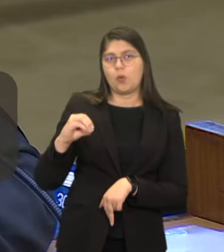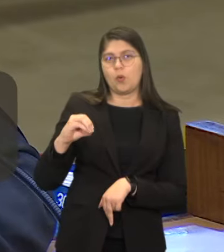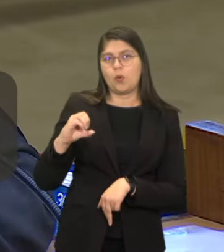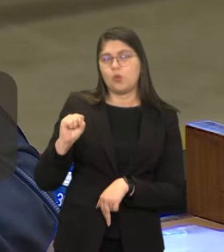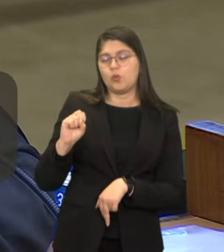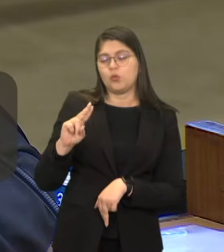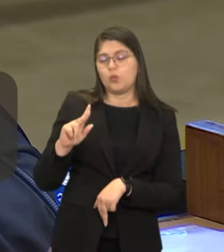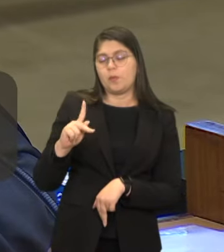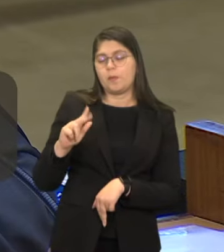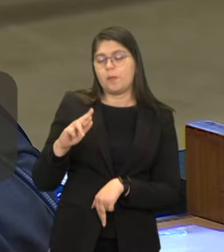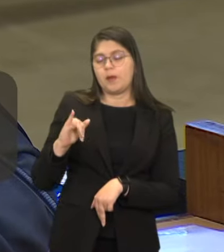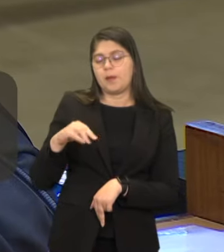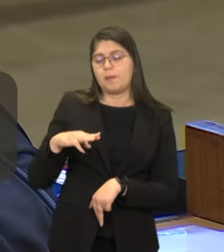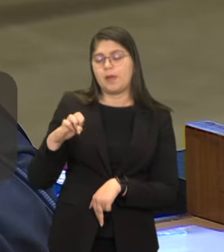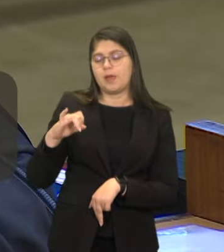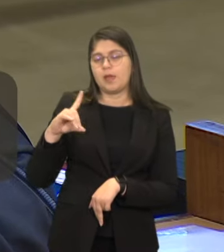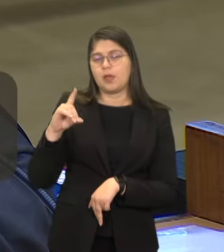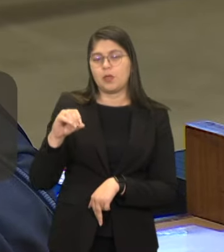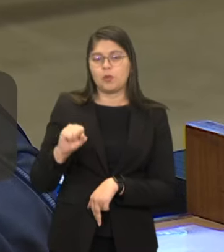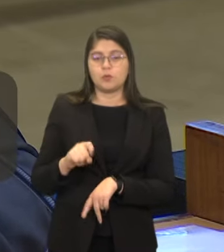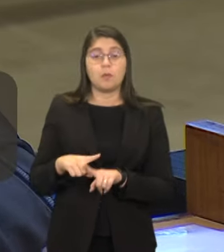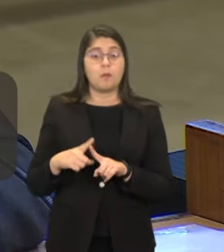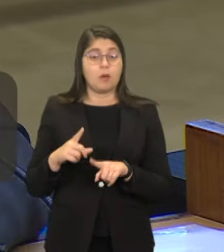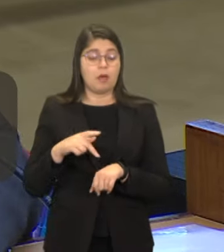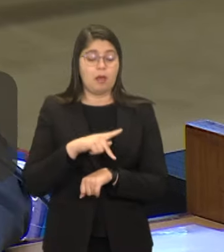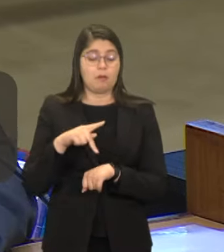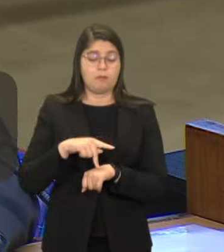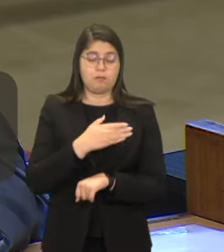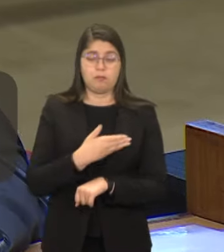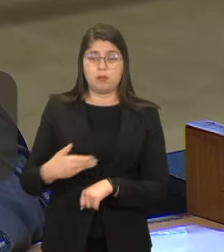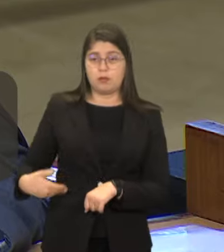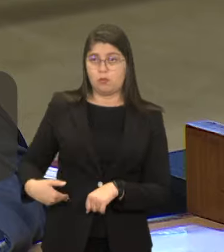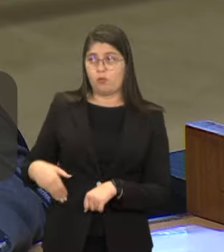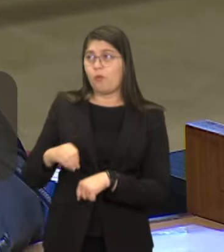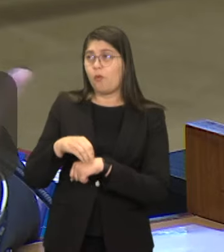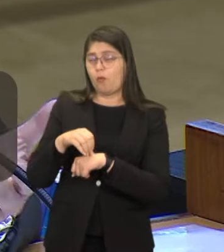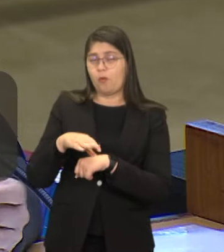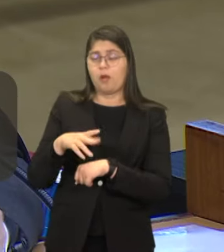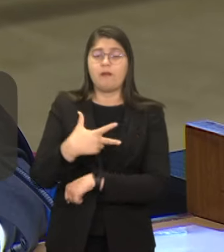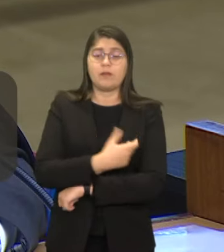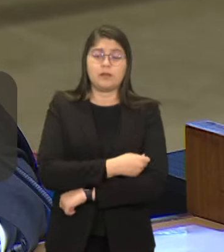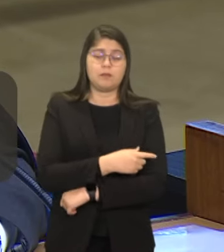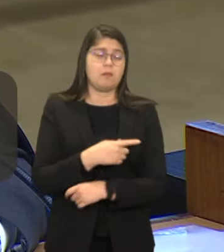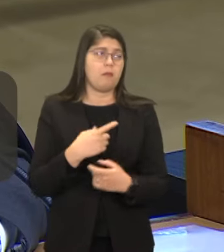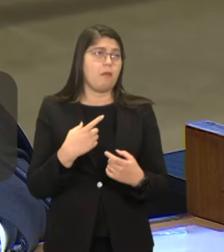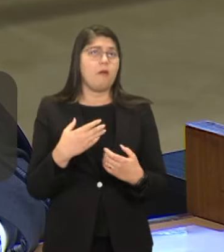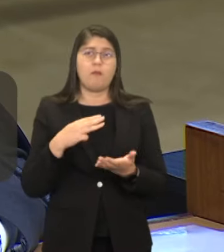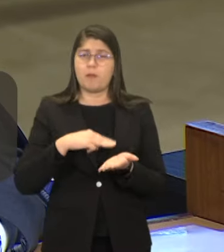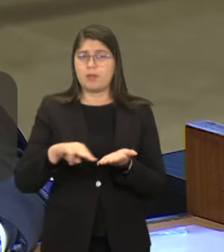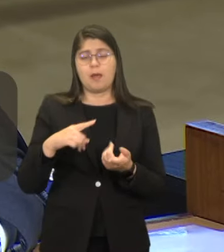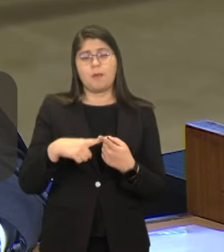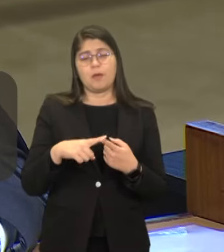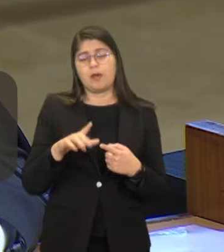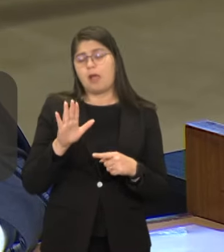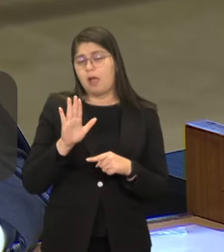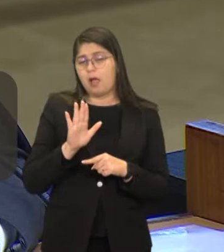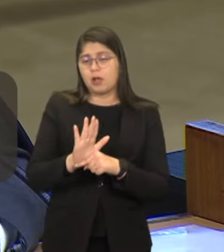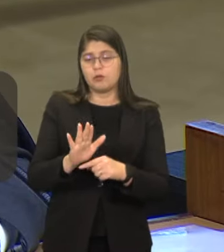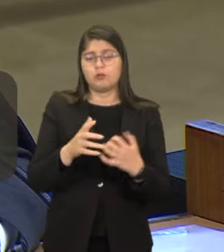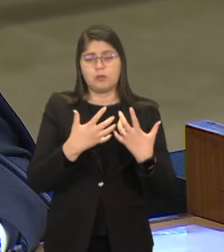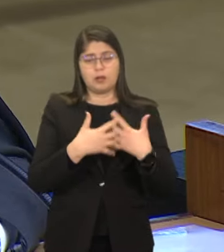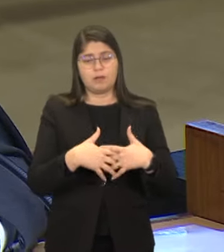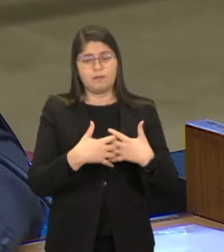Unidos continua recomendando a vacinação. Eu vou mandar a Vossa Excelência, porque creio que é uma ajuda à reflexão de